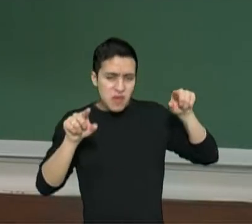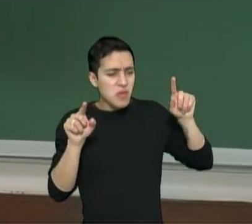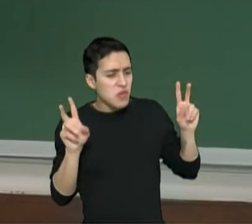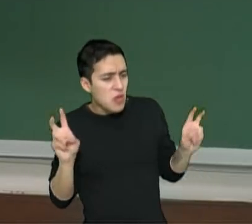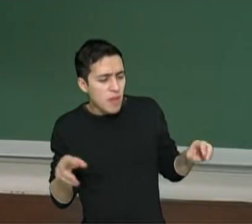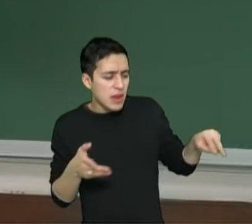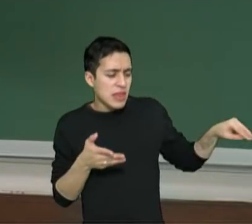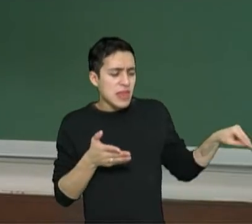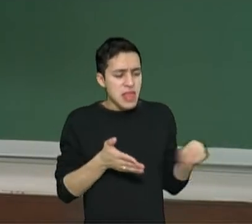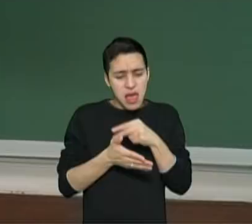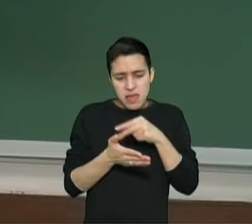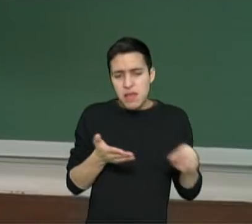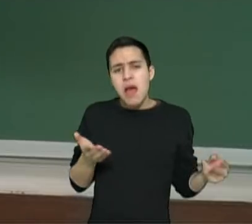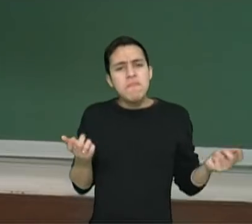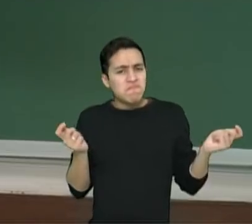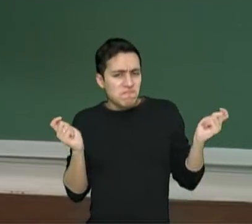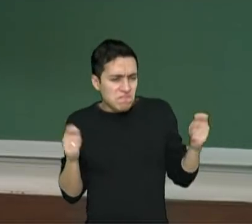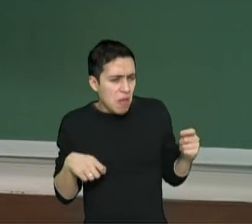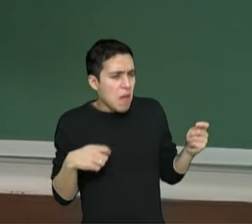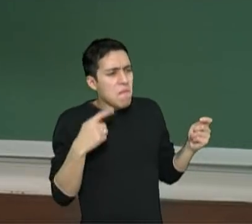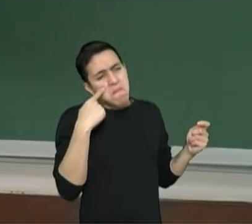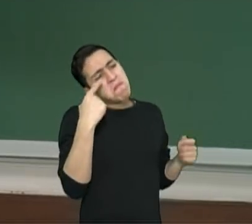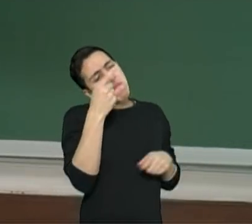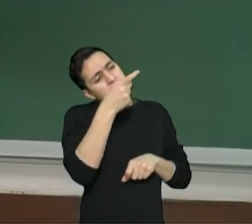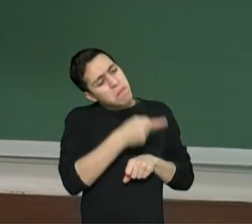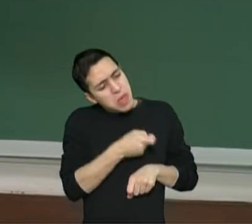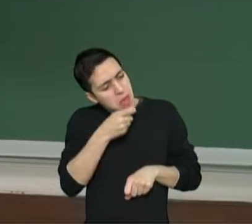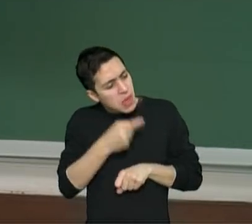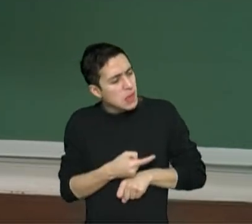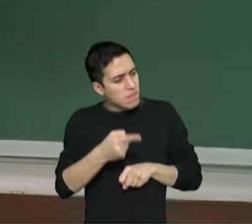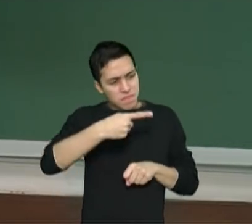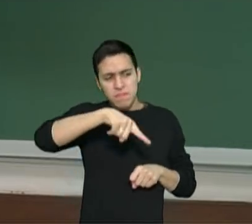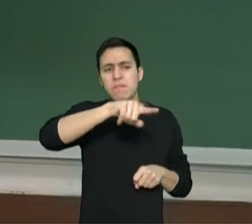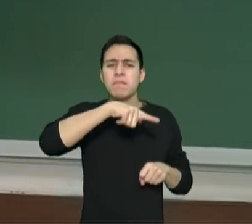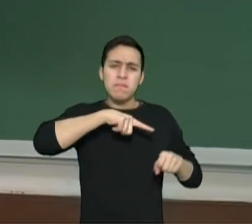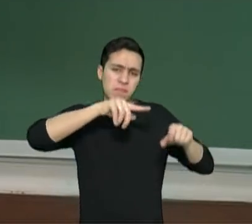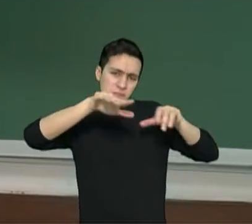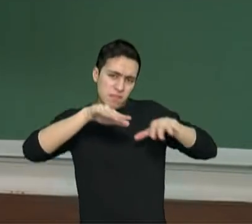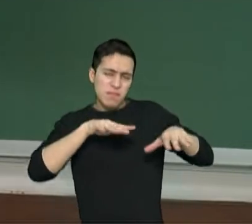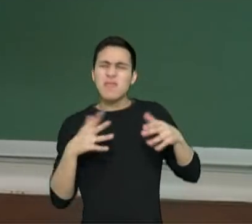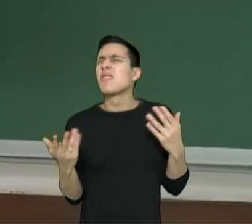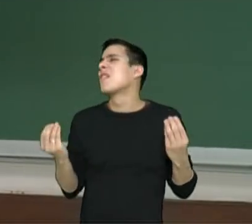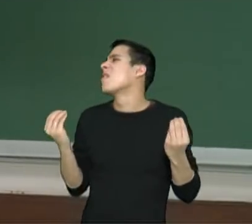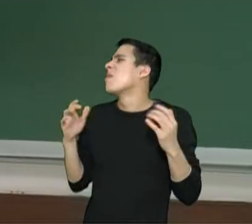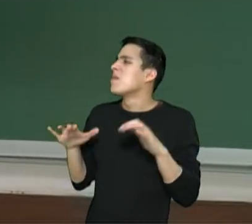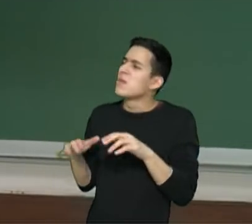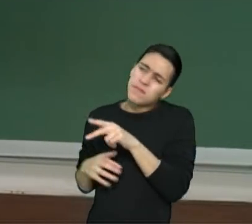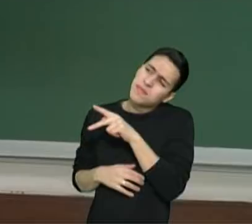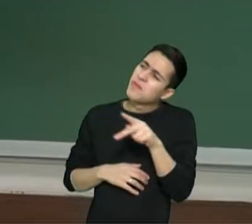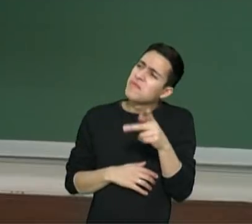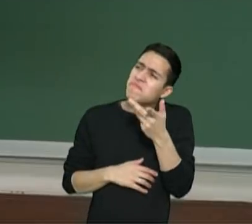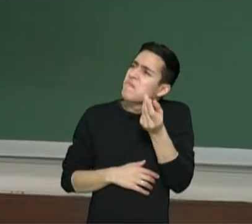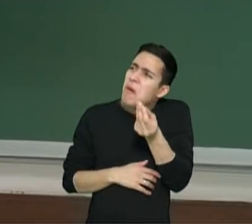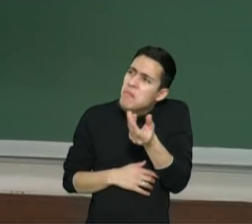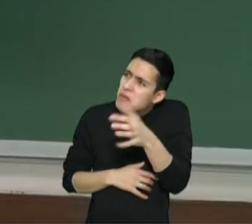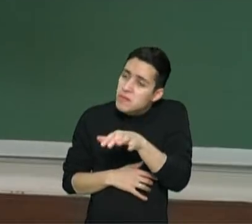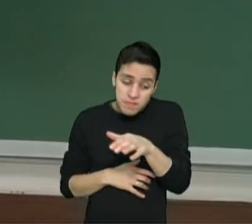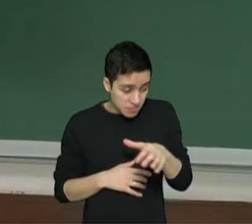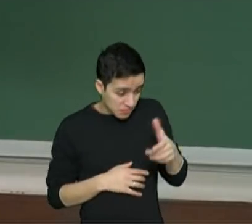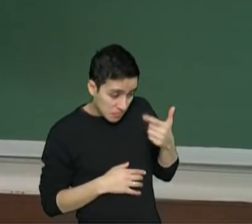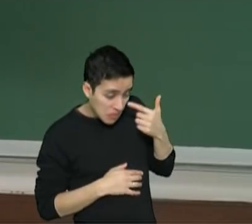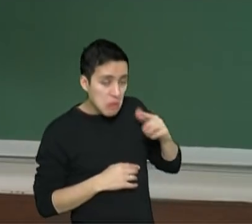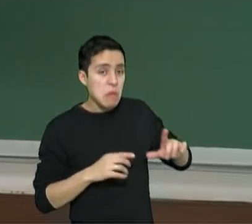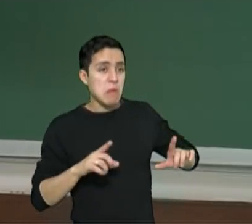no título, a gente também consegue perceber que tem movimento, né? Como assim, professora? Ó, a gente percebe aqui, ó, as pernas